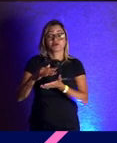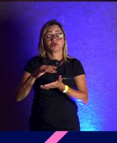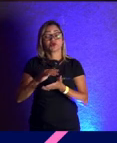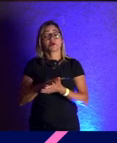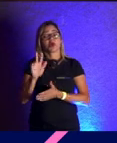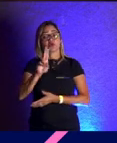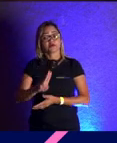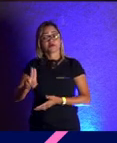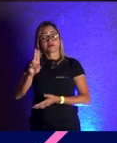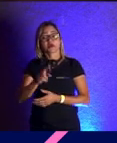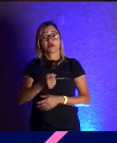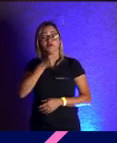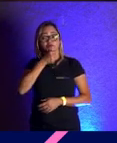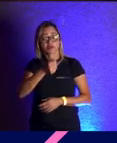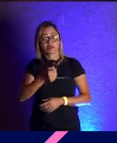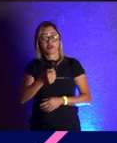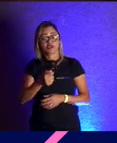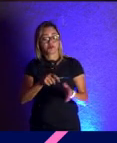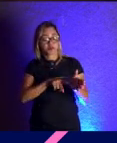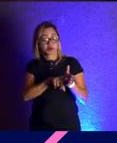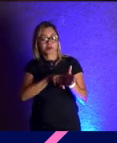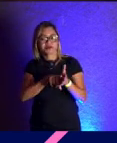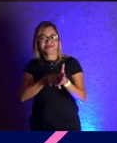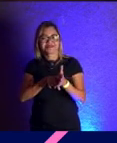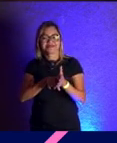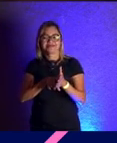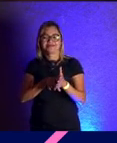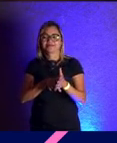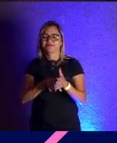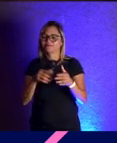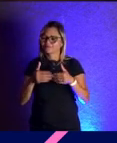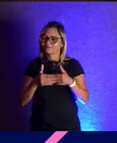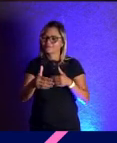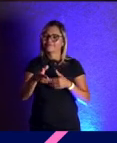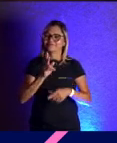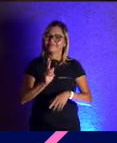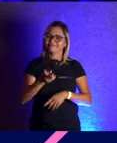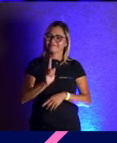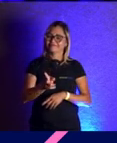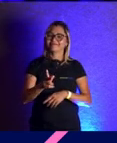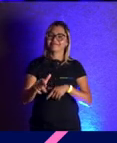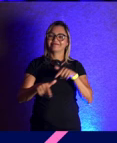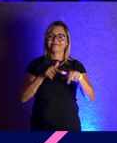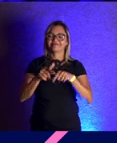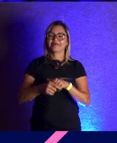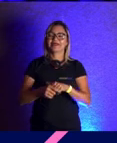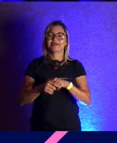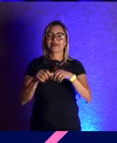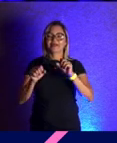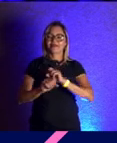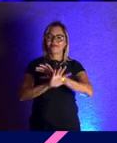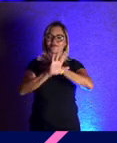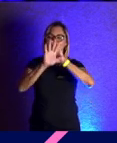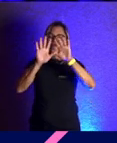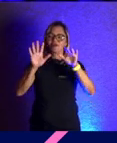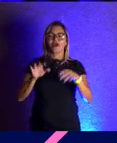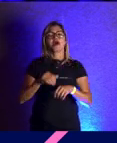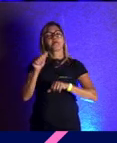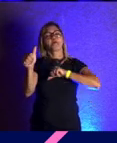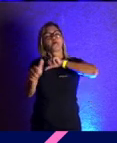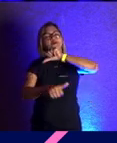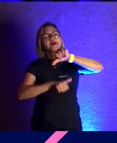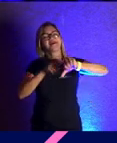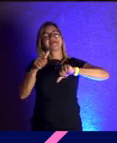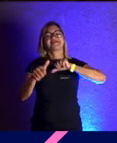desde a pesquisa, né? Então, nós temos que continuar trabalhando para ter um horizonte aí de mudança,